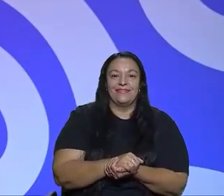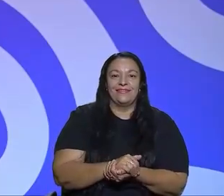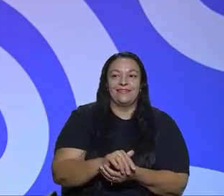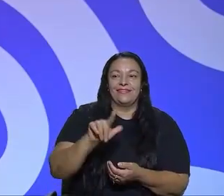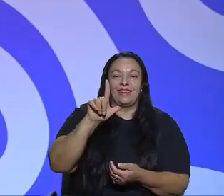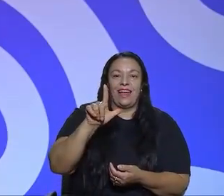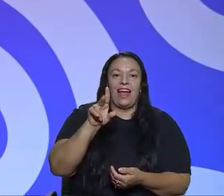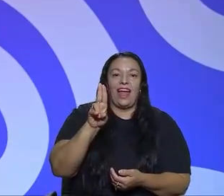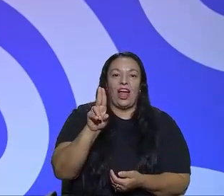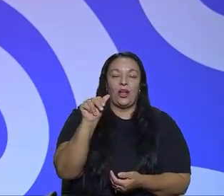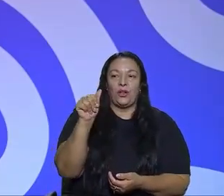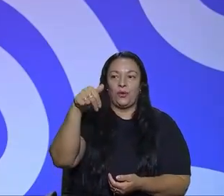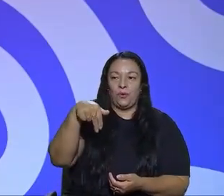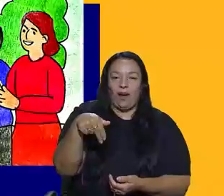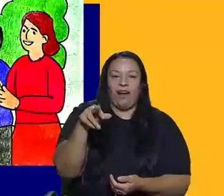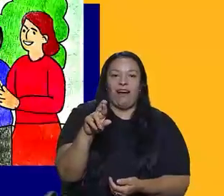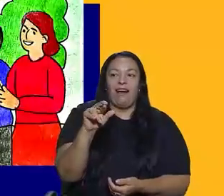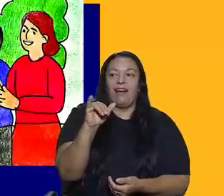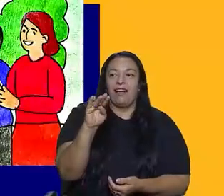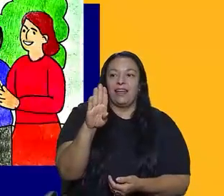Luan Ribeiro Fernandes.